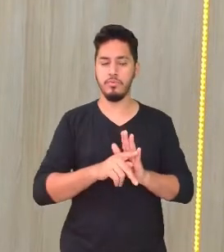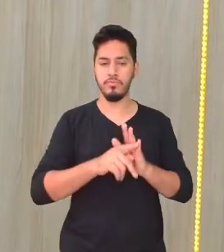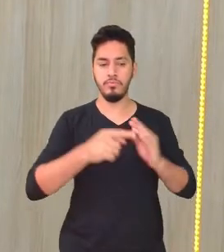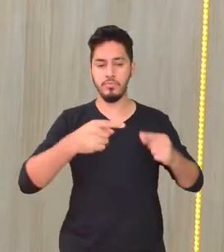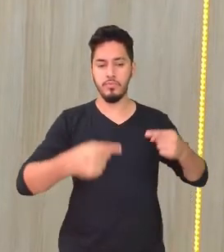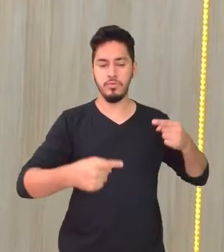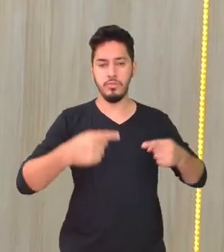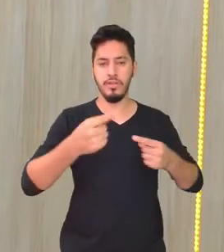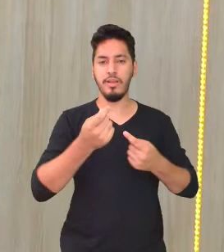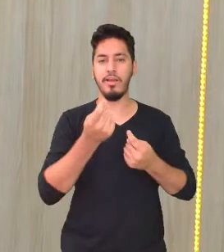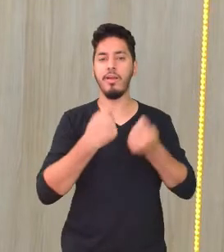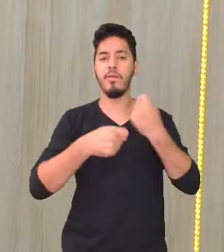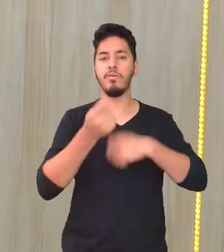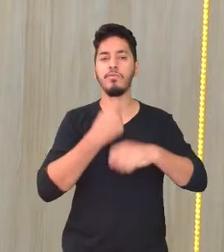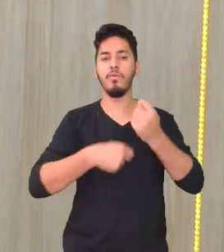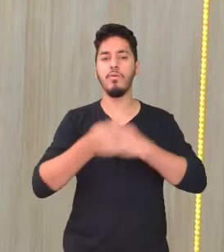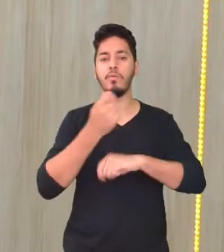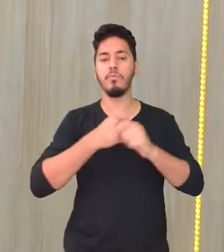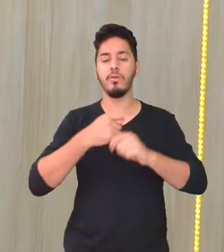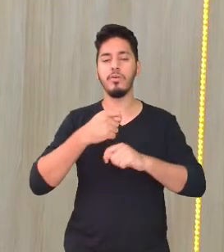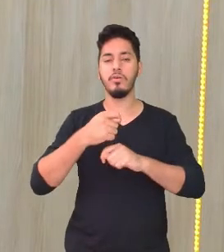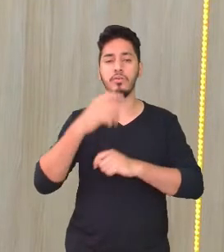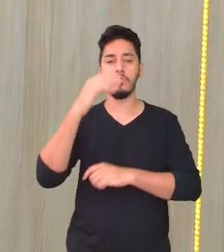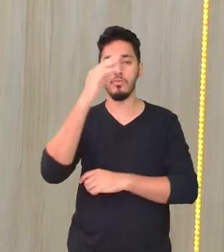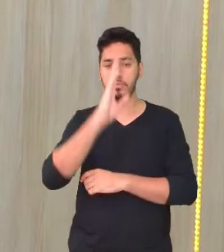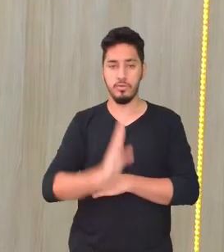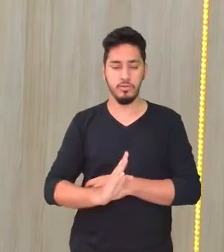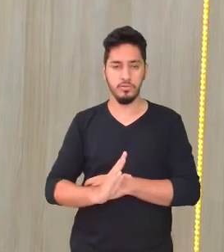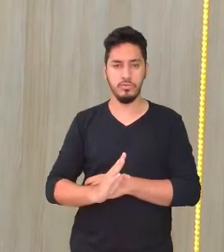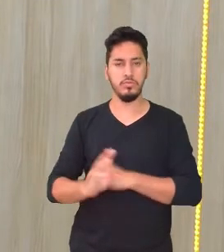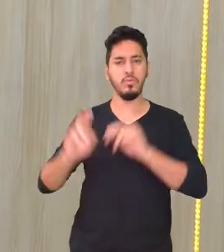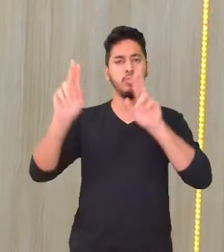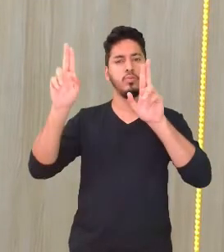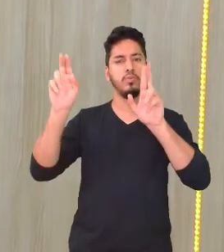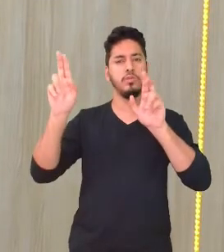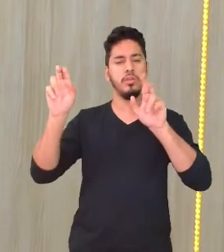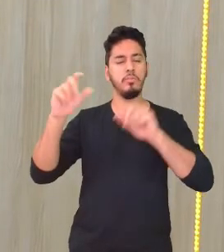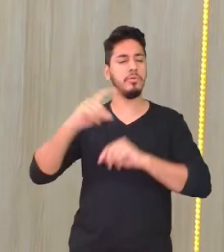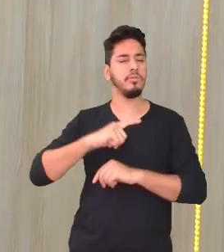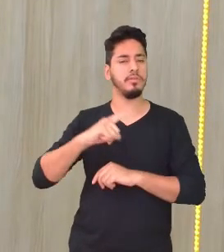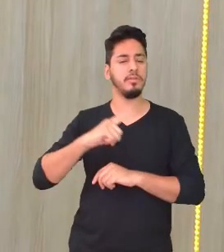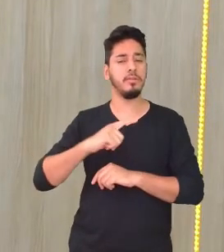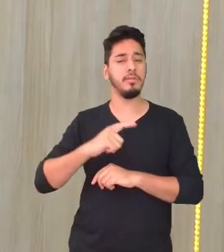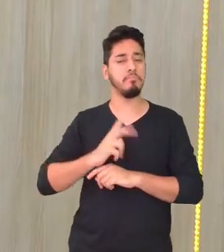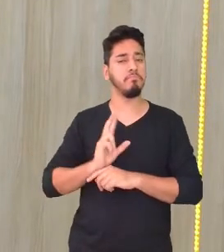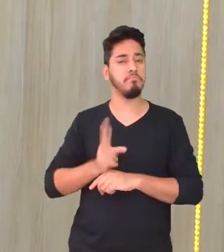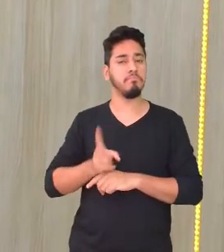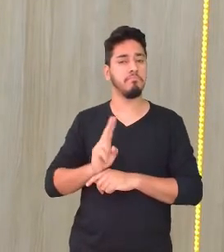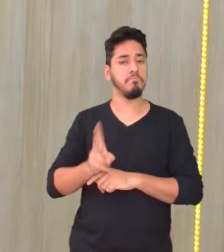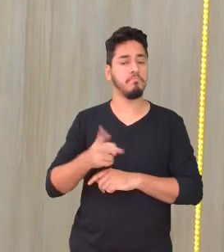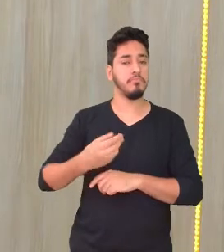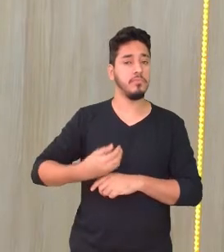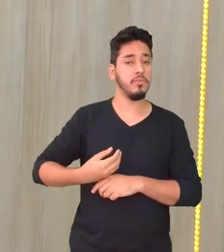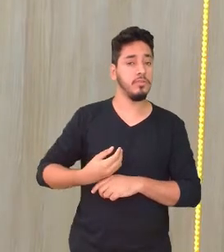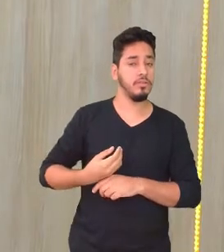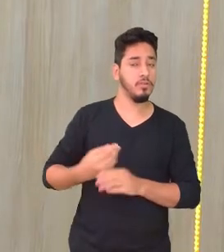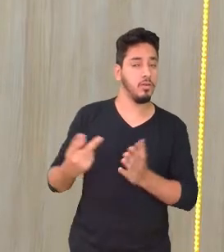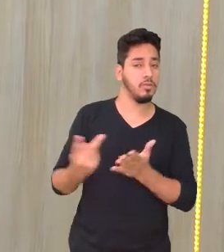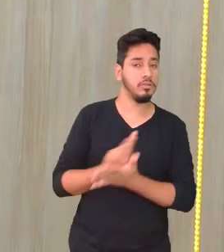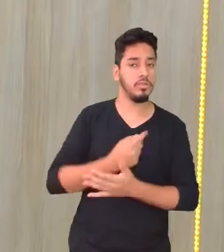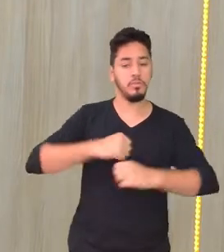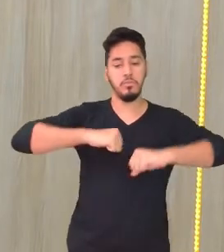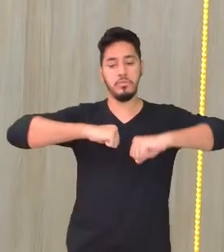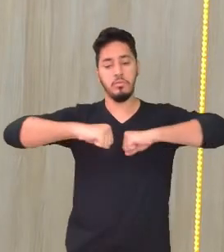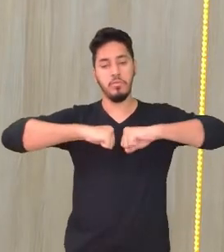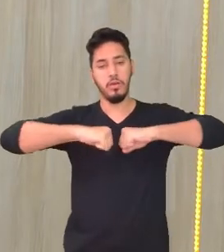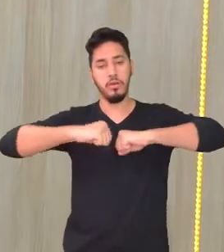e econômica do nosso país, uma temática, né, vem sendo muito recorrente nos debates, seja